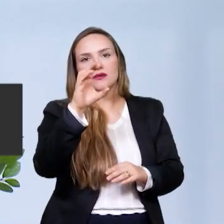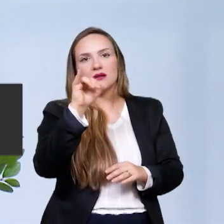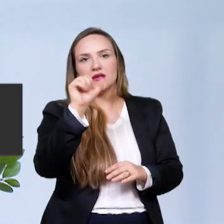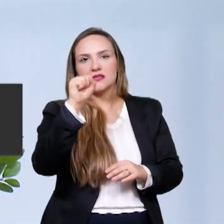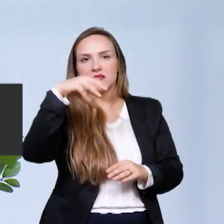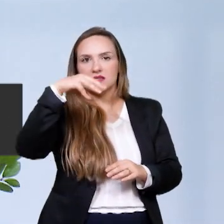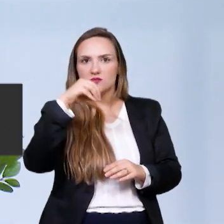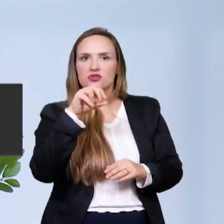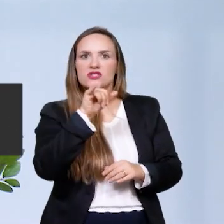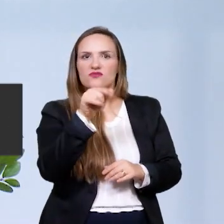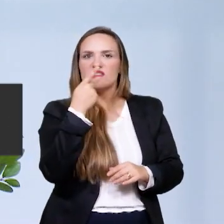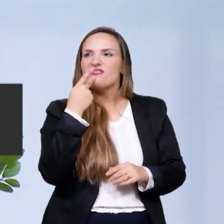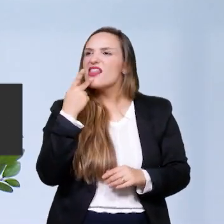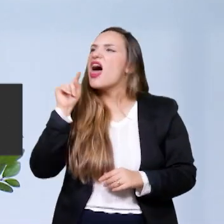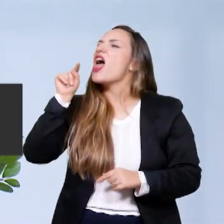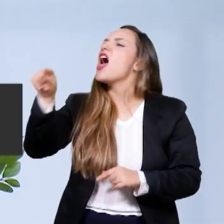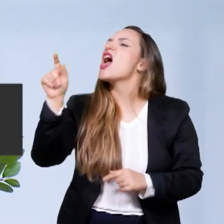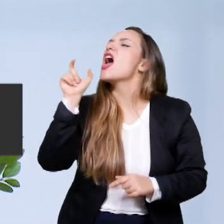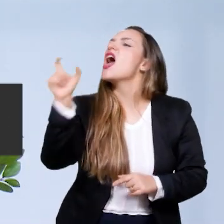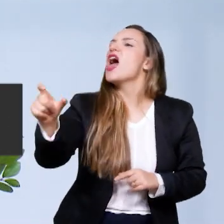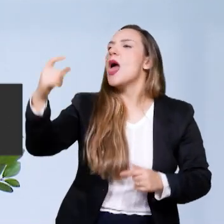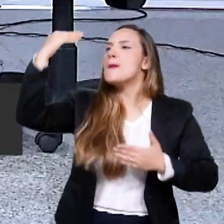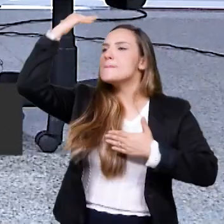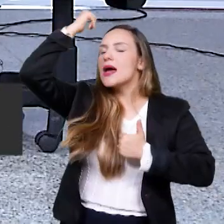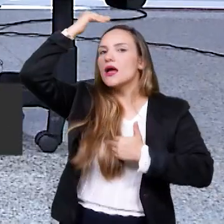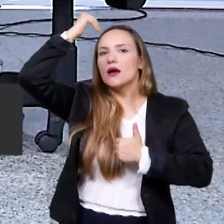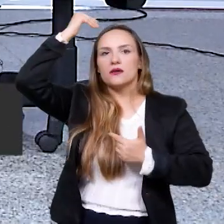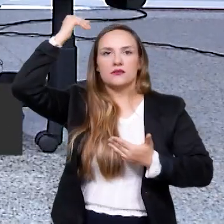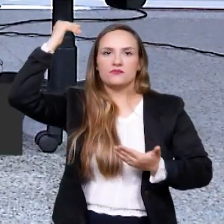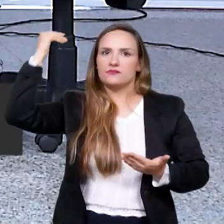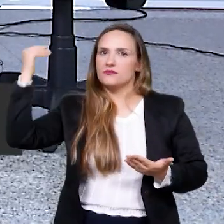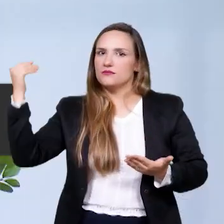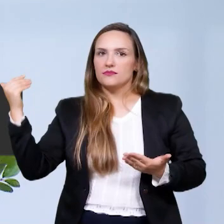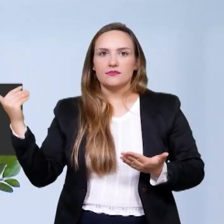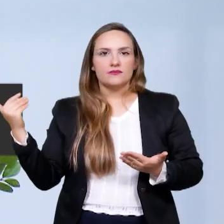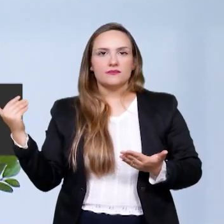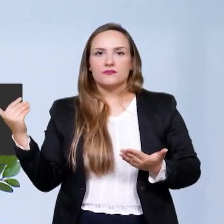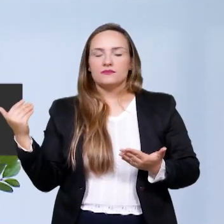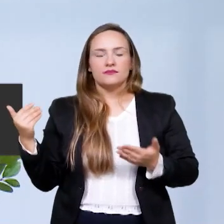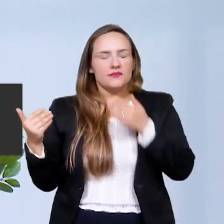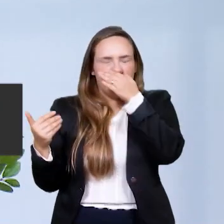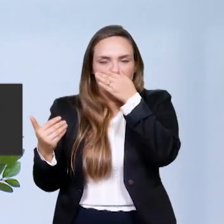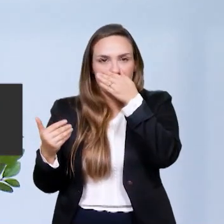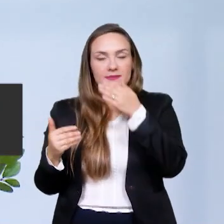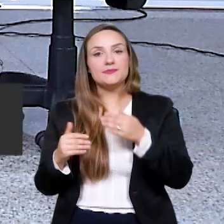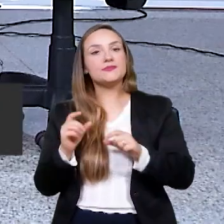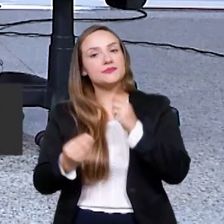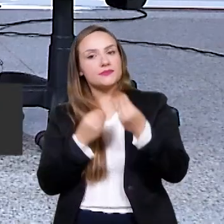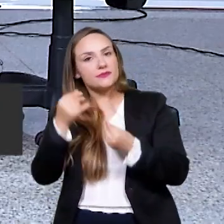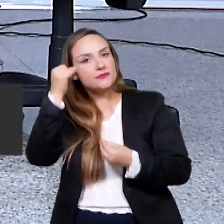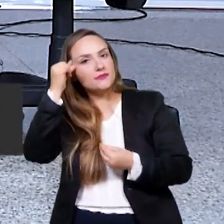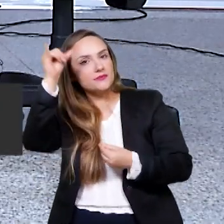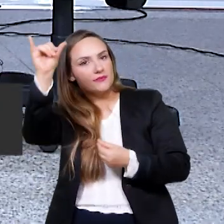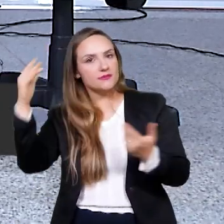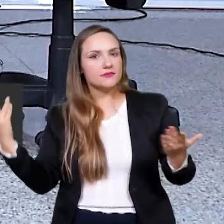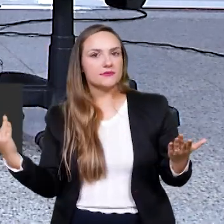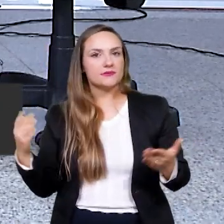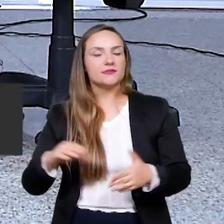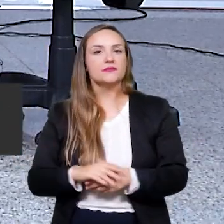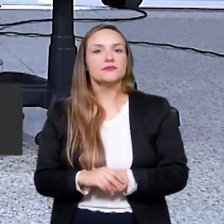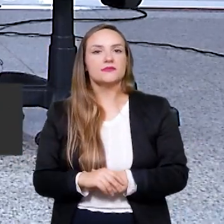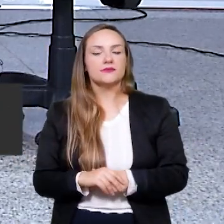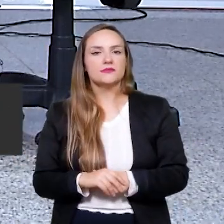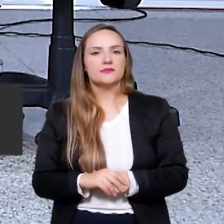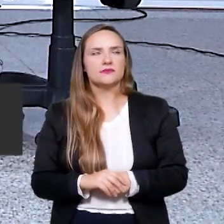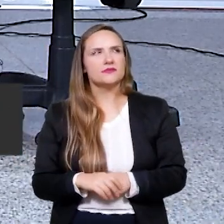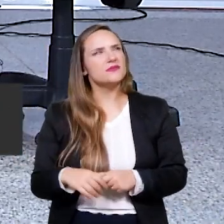uma injúria racial, e não um mero de sabor, nós não vamos conseguir fazer a mudança dentro do sistema judiciário. Né? Esses dias eu vi uma